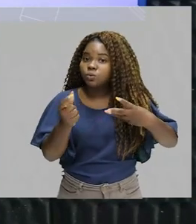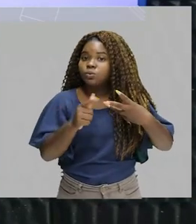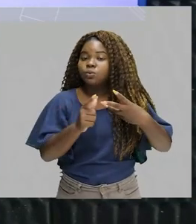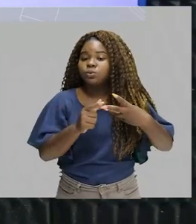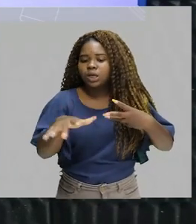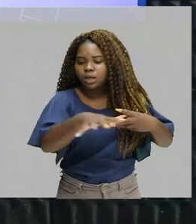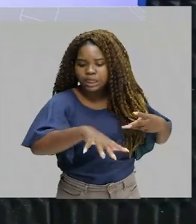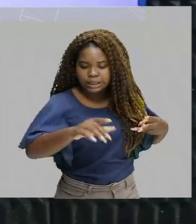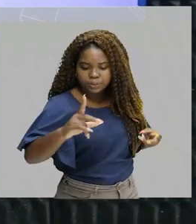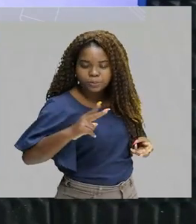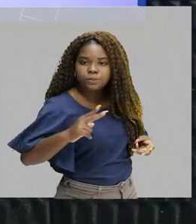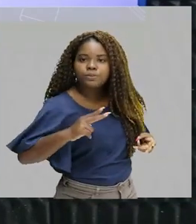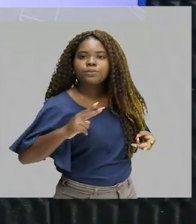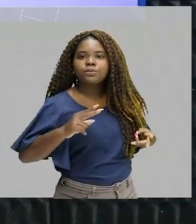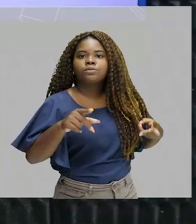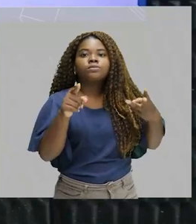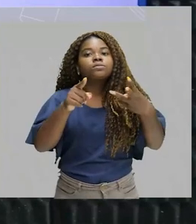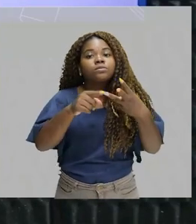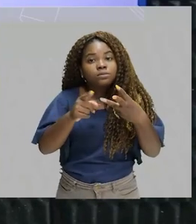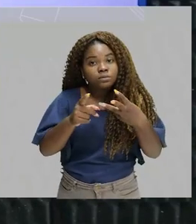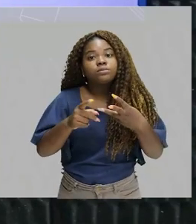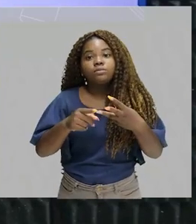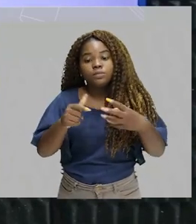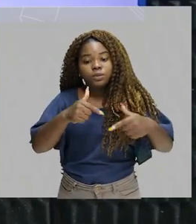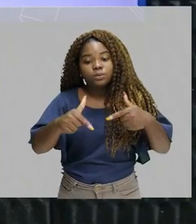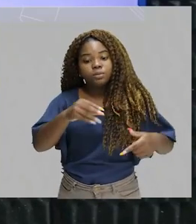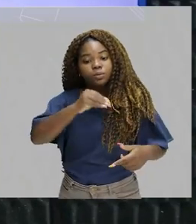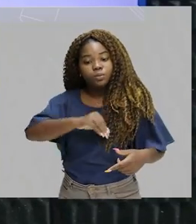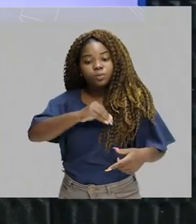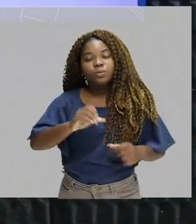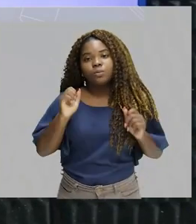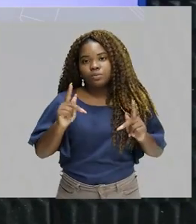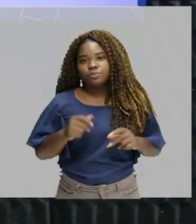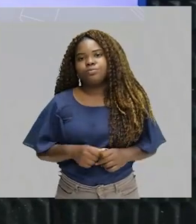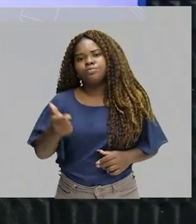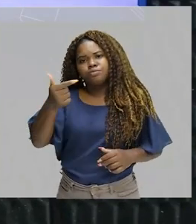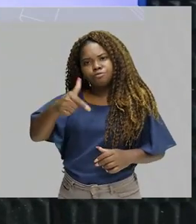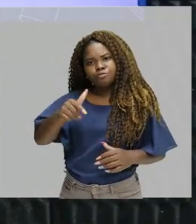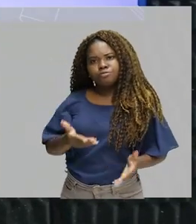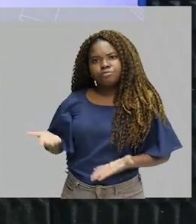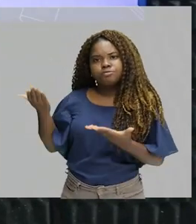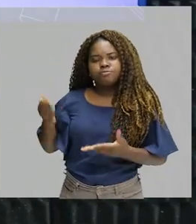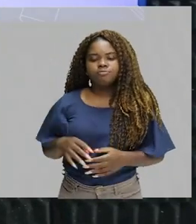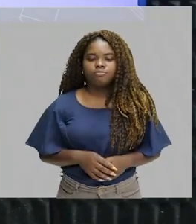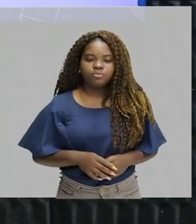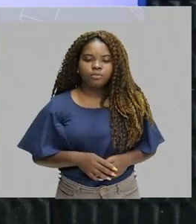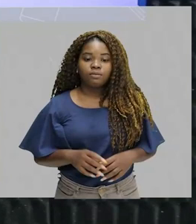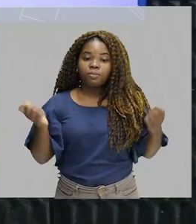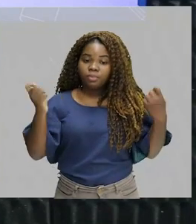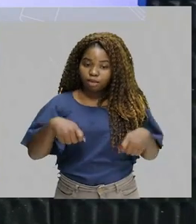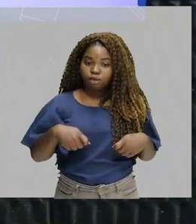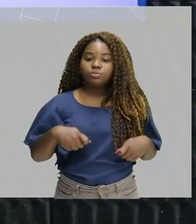defesa da propriedade privada e o trabalho assalariado beleza vamos continuar aqui pode